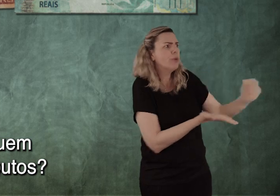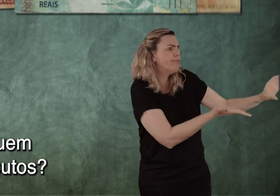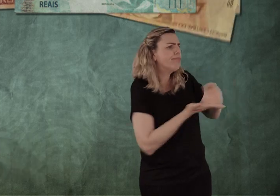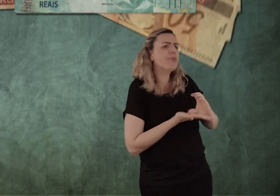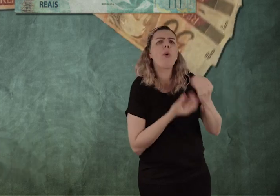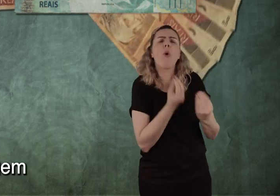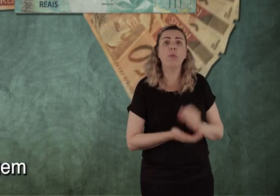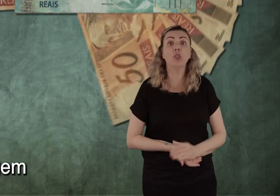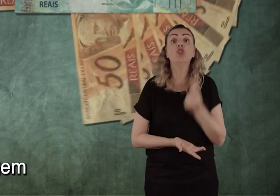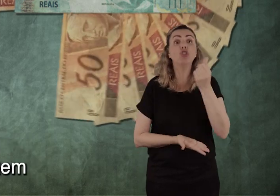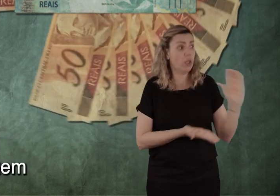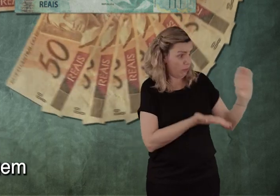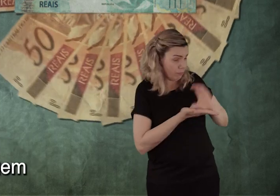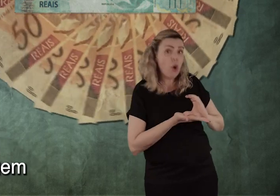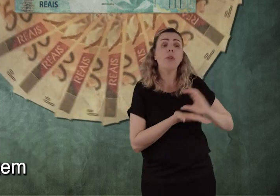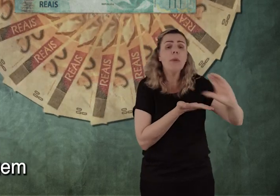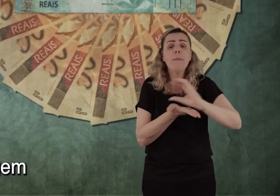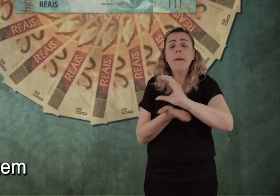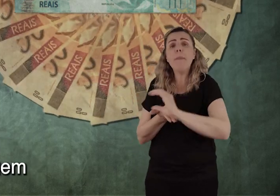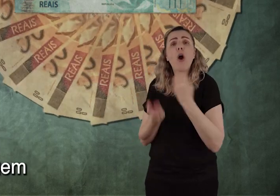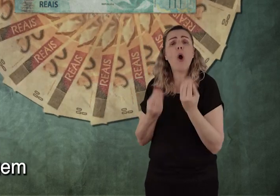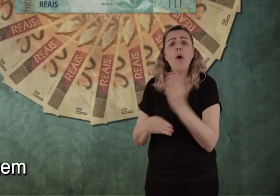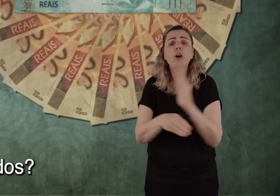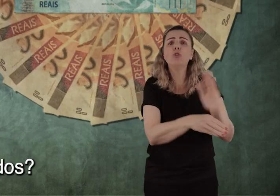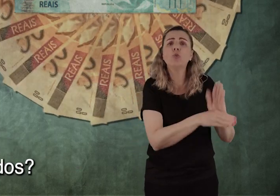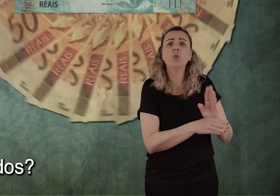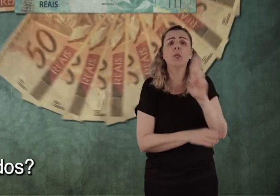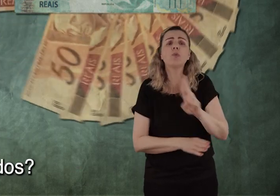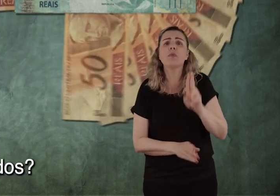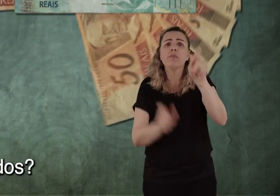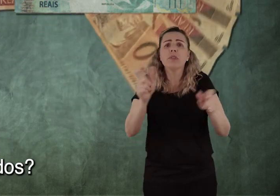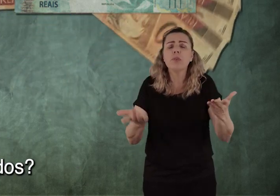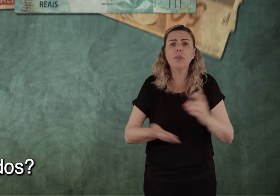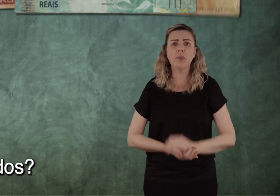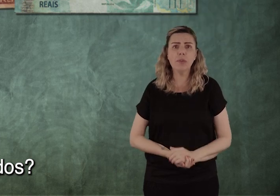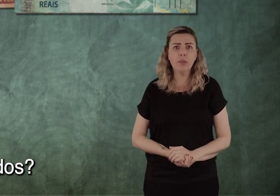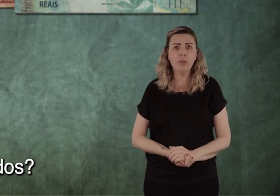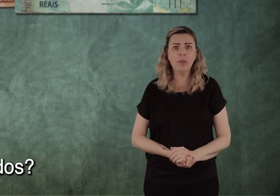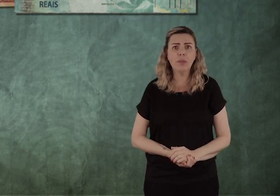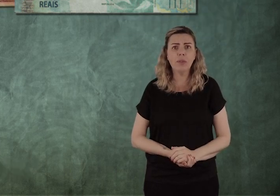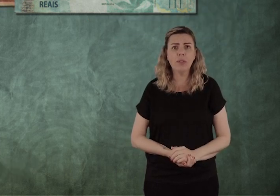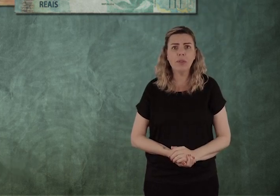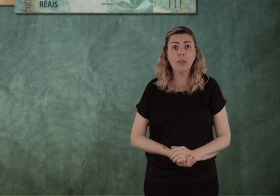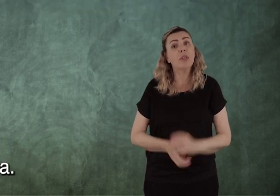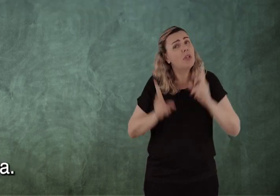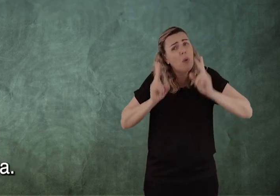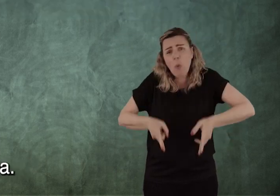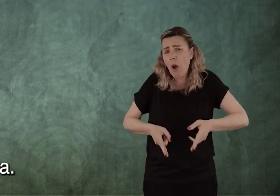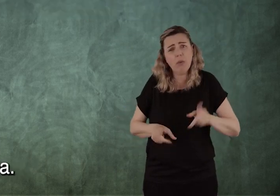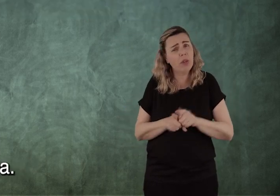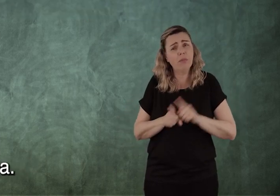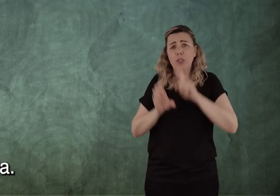os tributos? Onde, quanto e em benefício de quem são utilizados os recursos arrecadados?